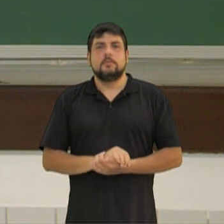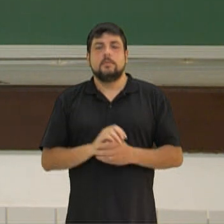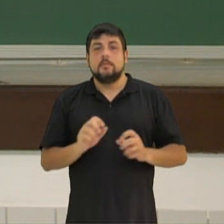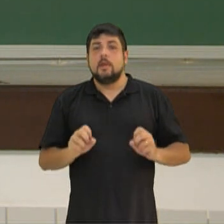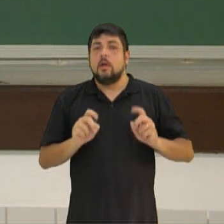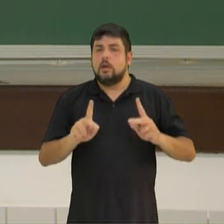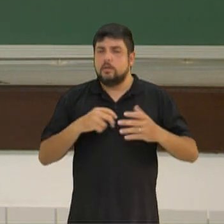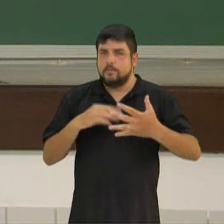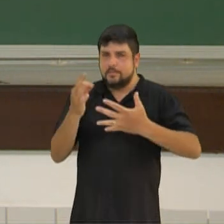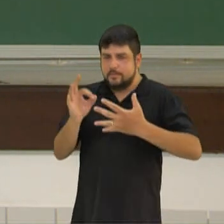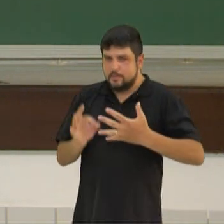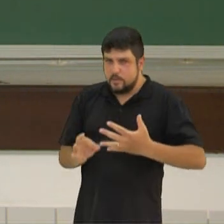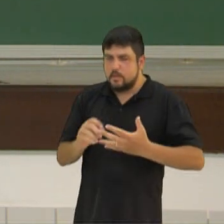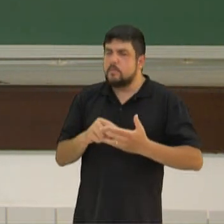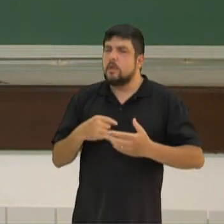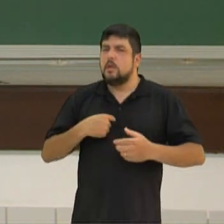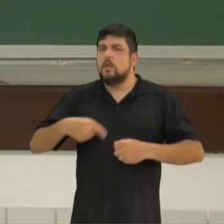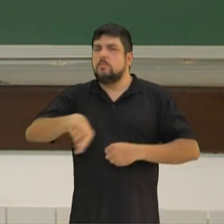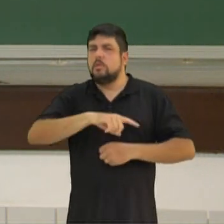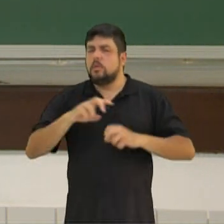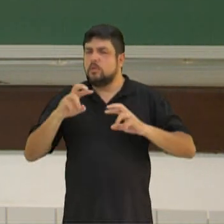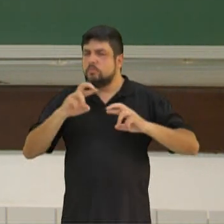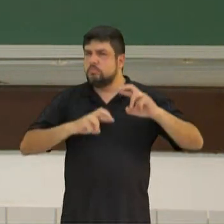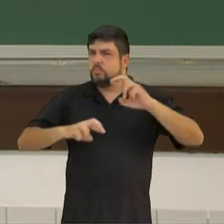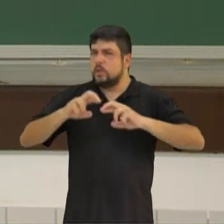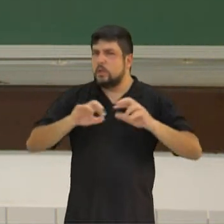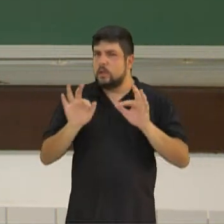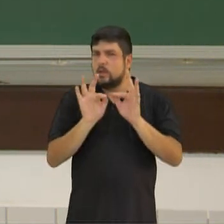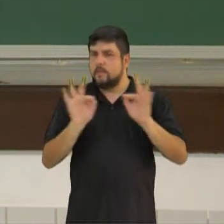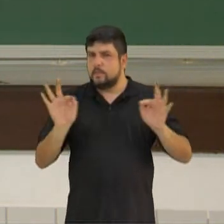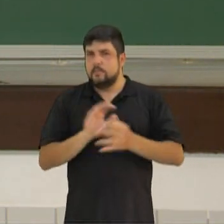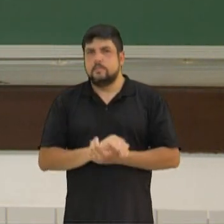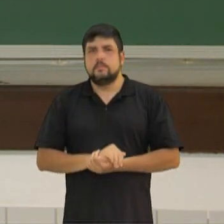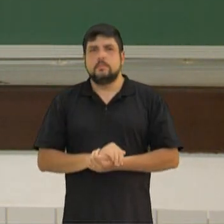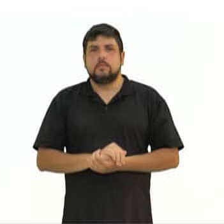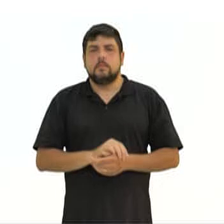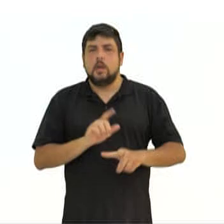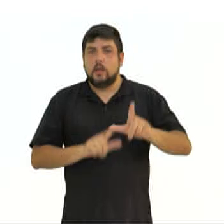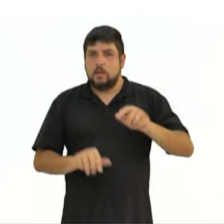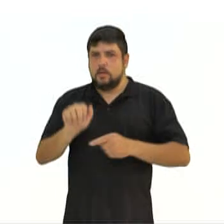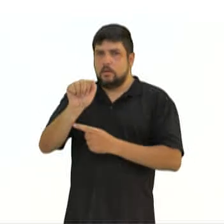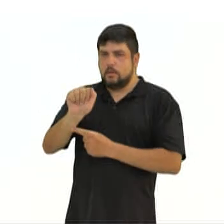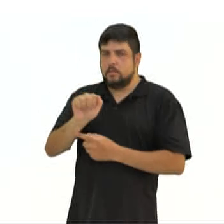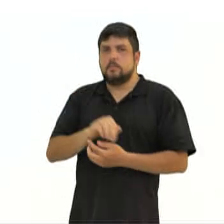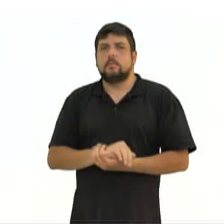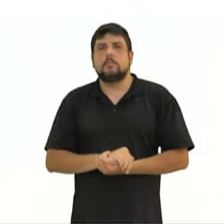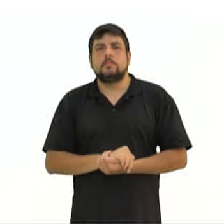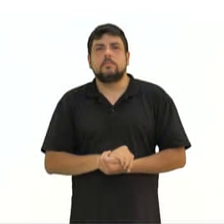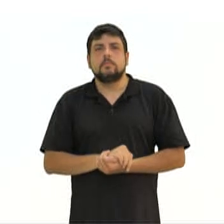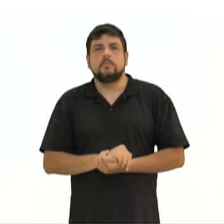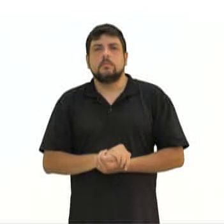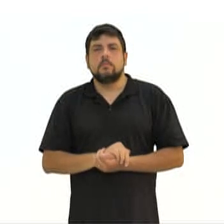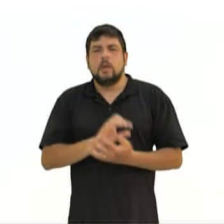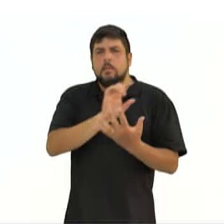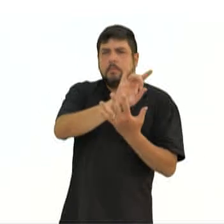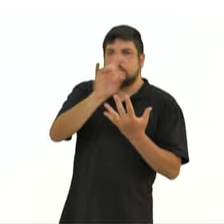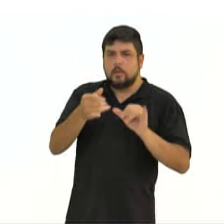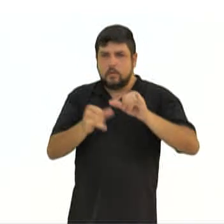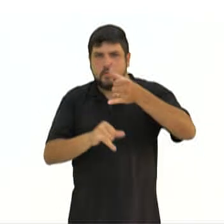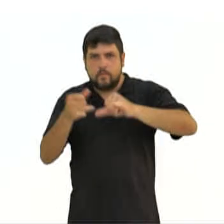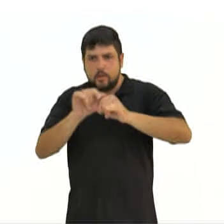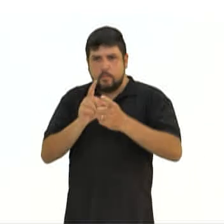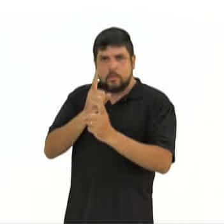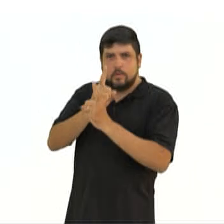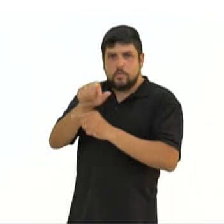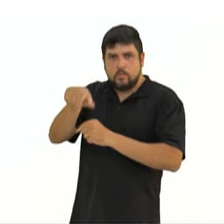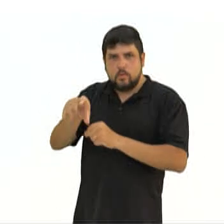Vamos para a correção? Vamos analisar cada uma das frases que estão ali. Na letra A fala o seguinte: as substâncias químicas encontradas no